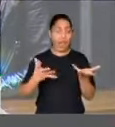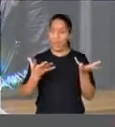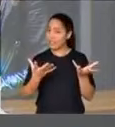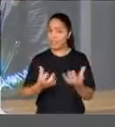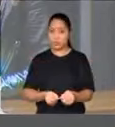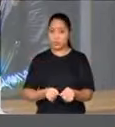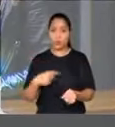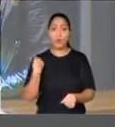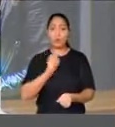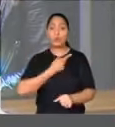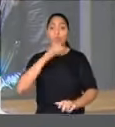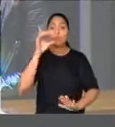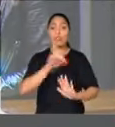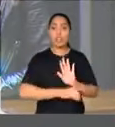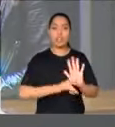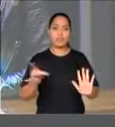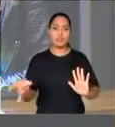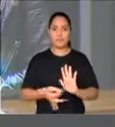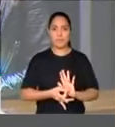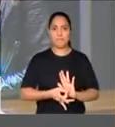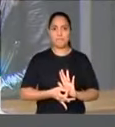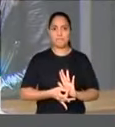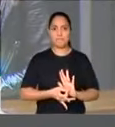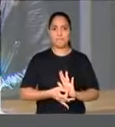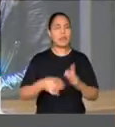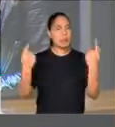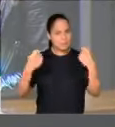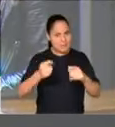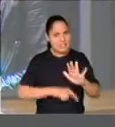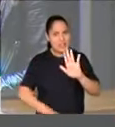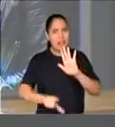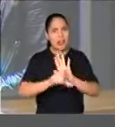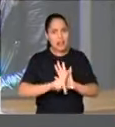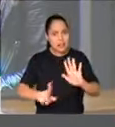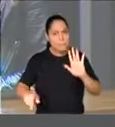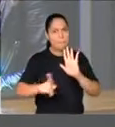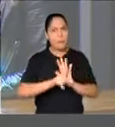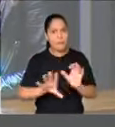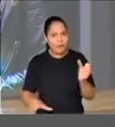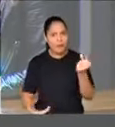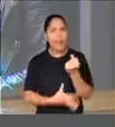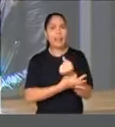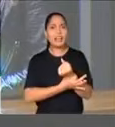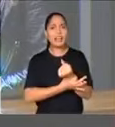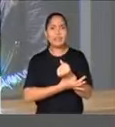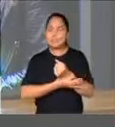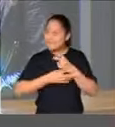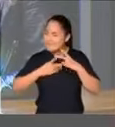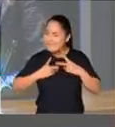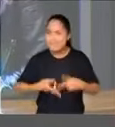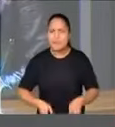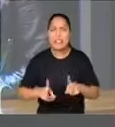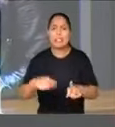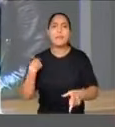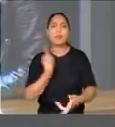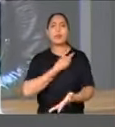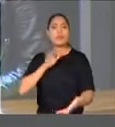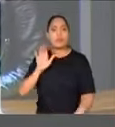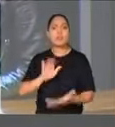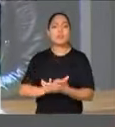as nossas demandas. É preciso fazer leis específicas que garantam para todo sempre o nosso